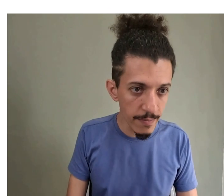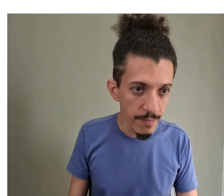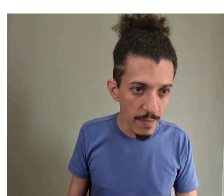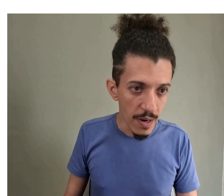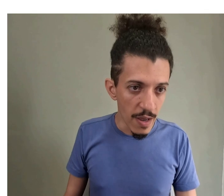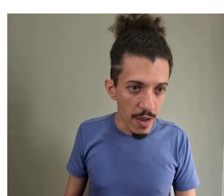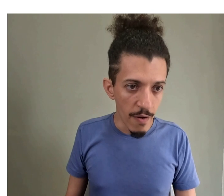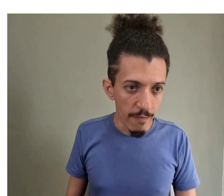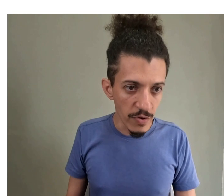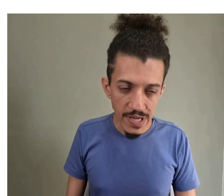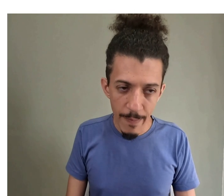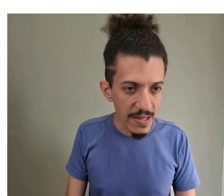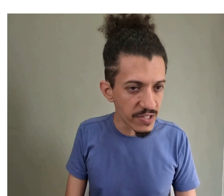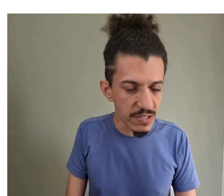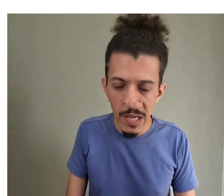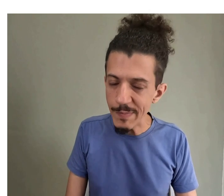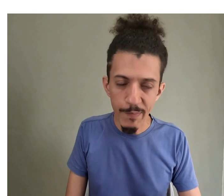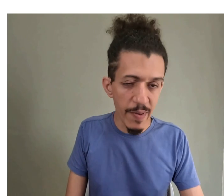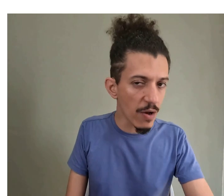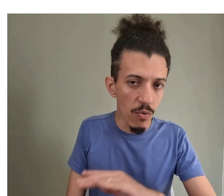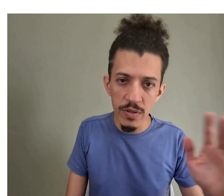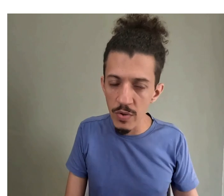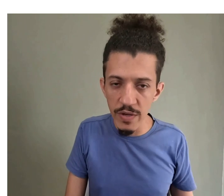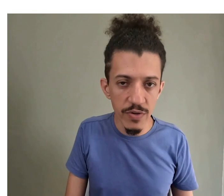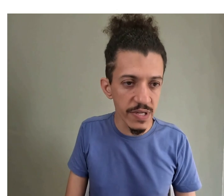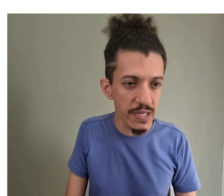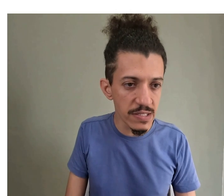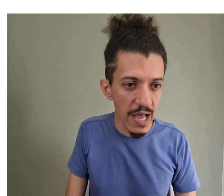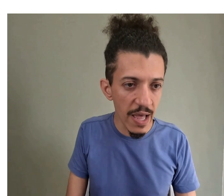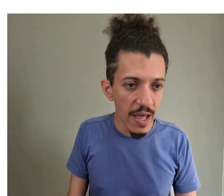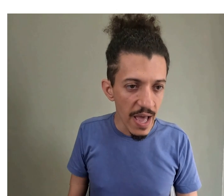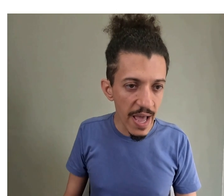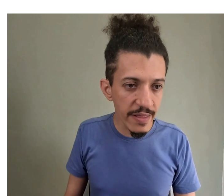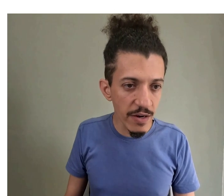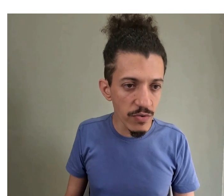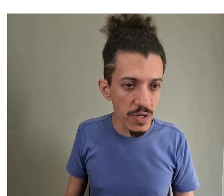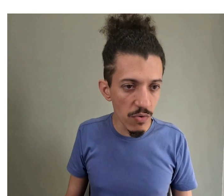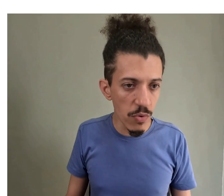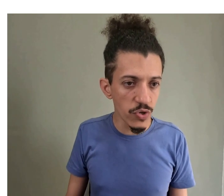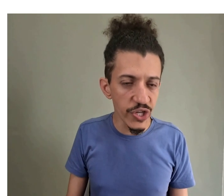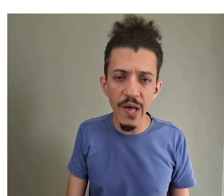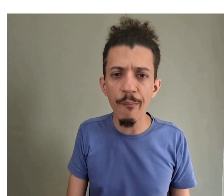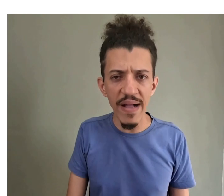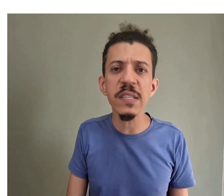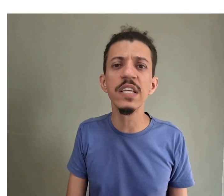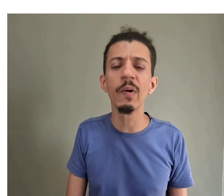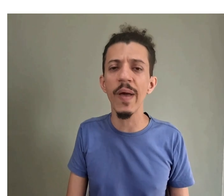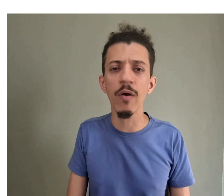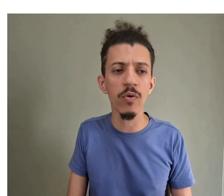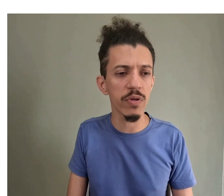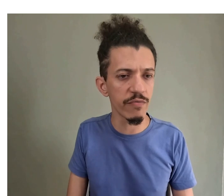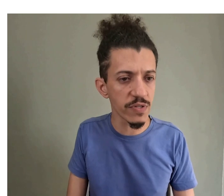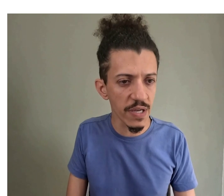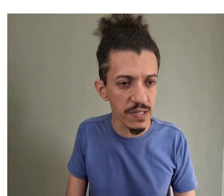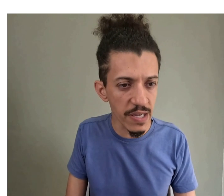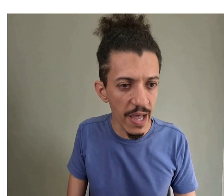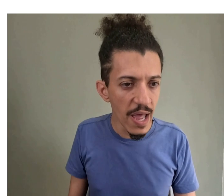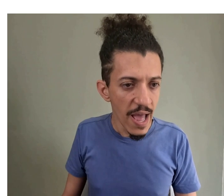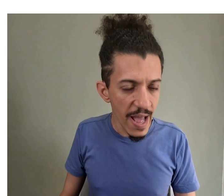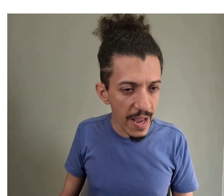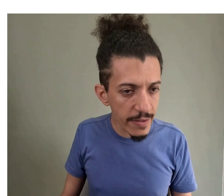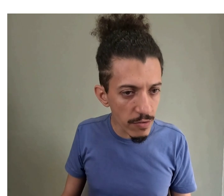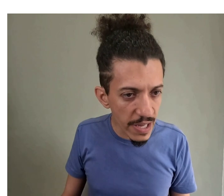dia, você participa, pergunta o que você quiser, entra no segundo dia, participa, pergunta o que você